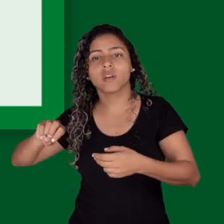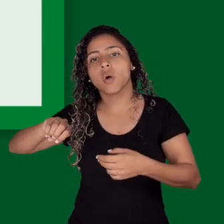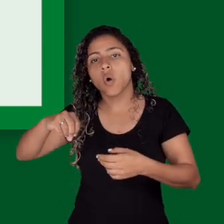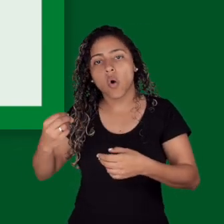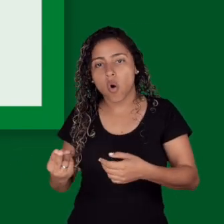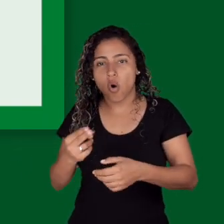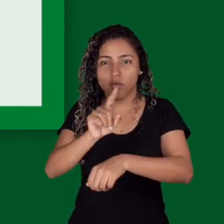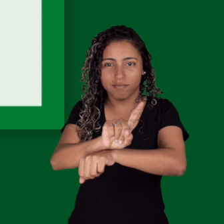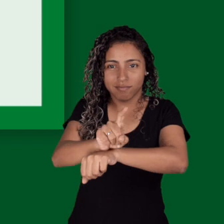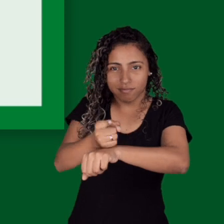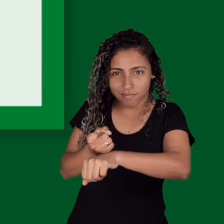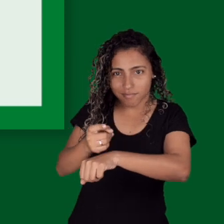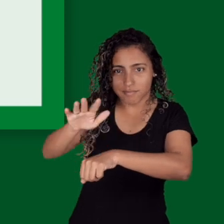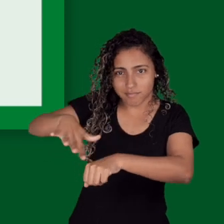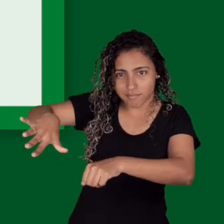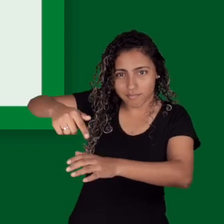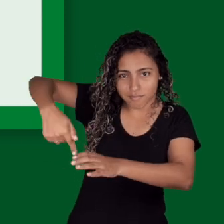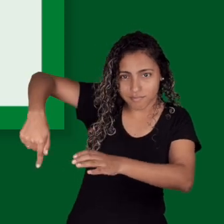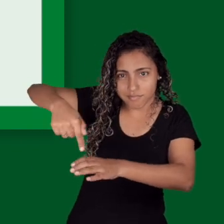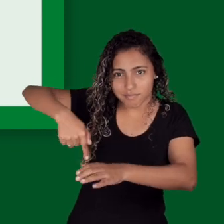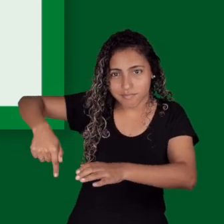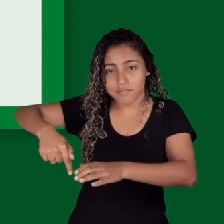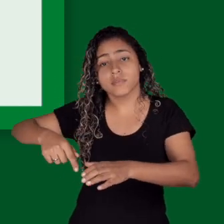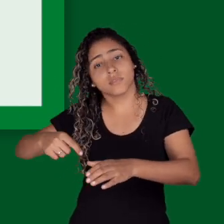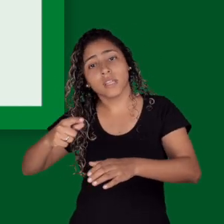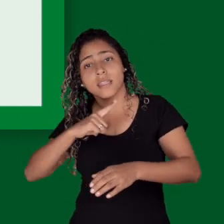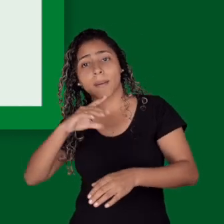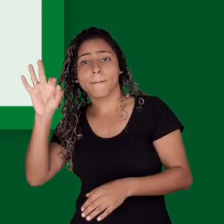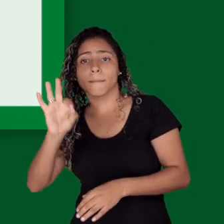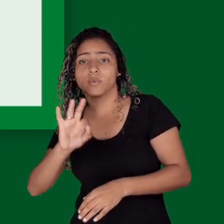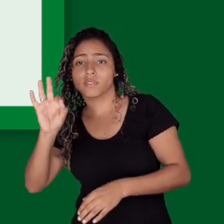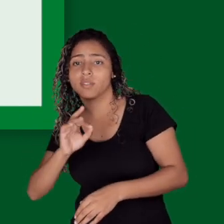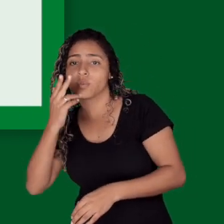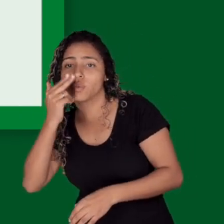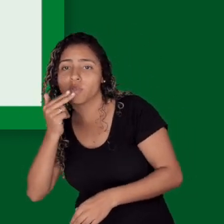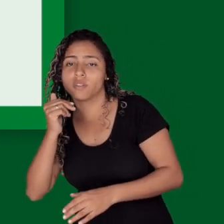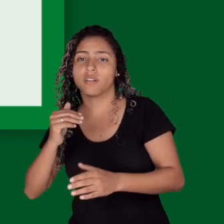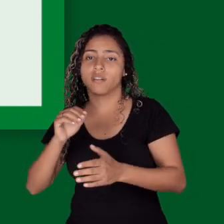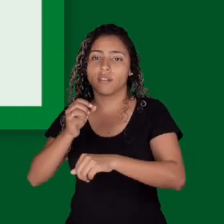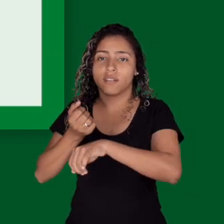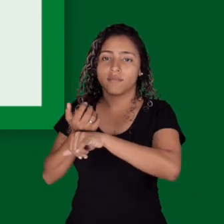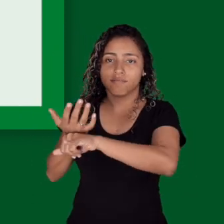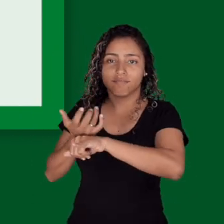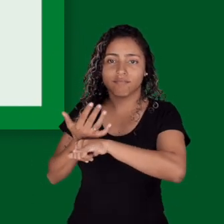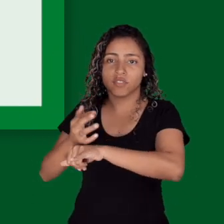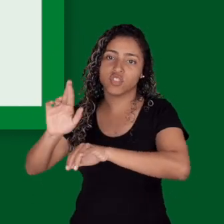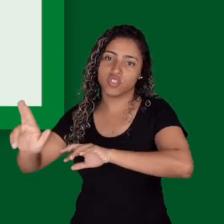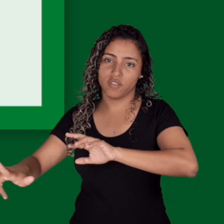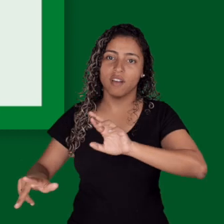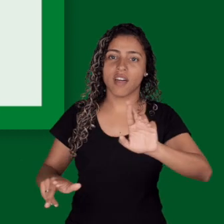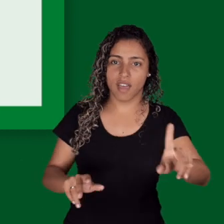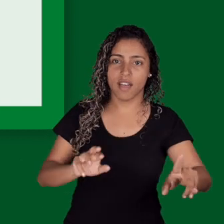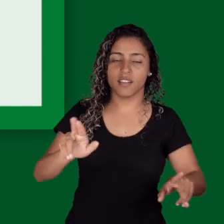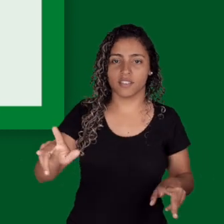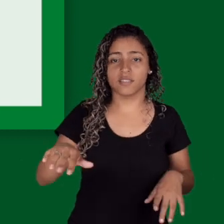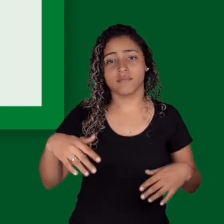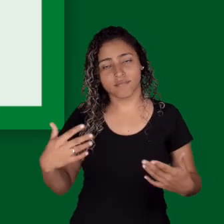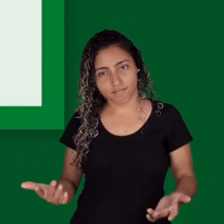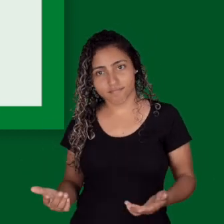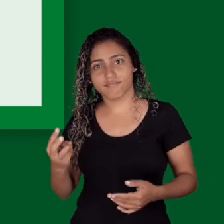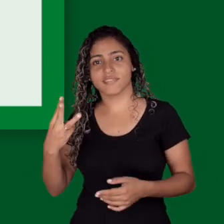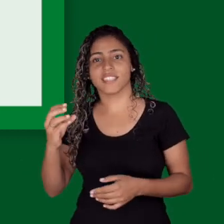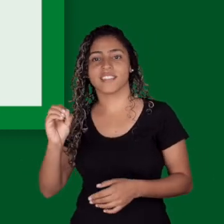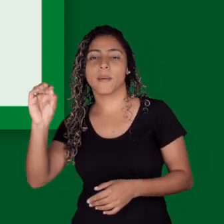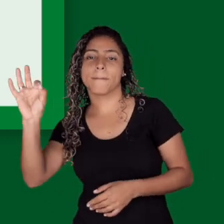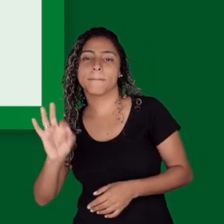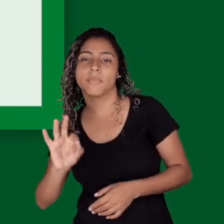quilombola, ele tem um percentual de calorias e de micronutrientes diferenciados. Então, no mínimo, 30% das necessidades